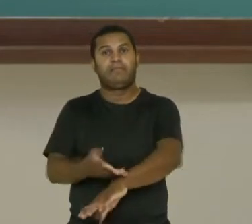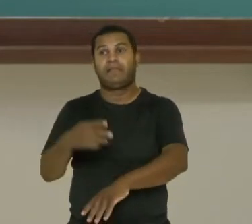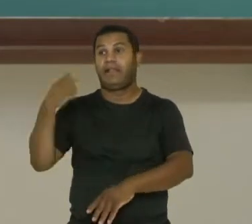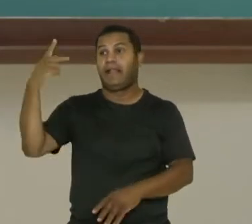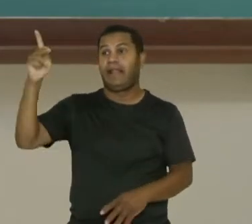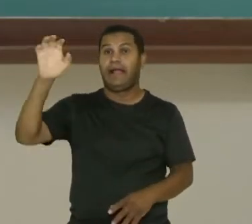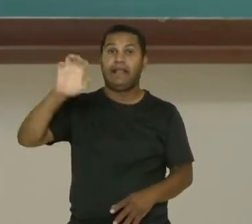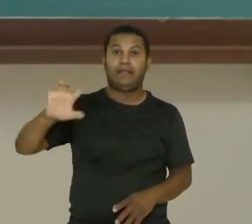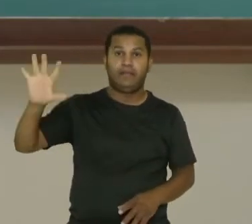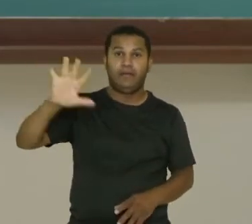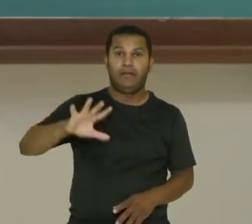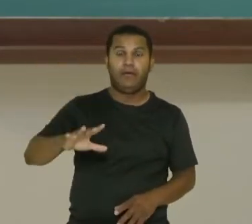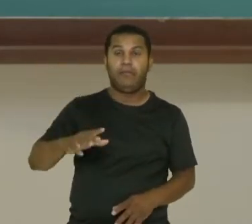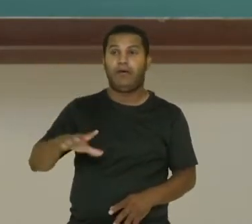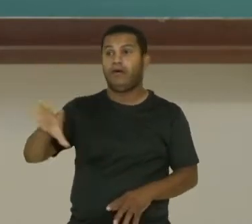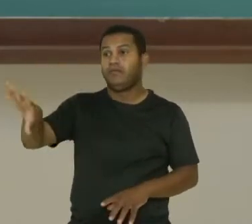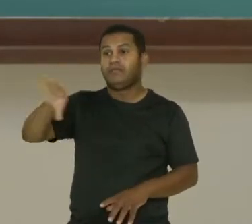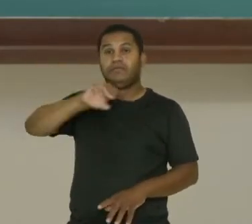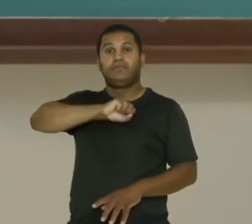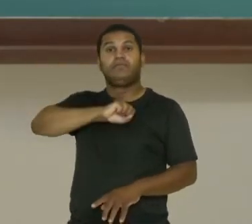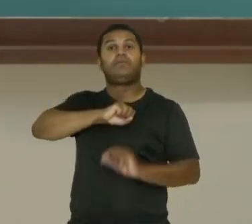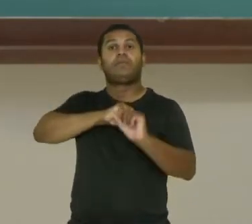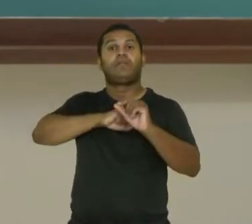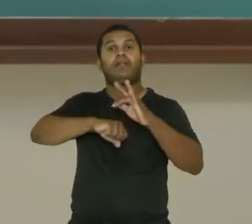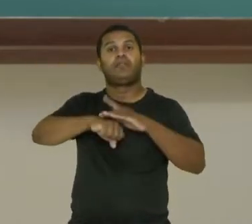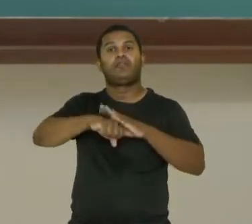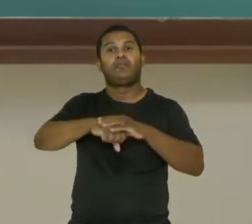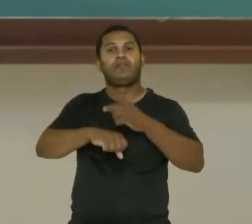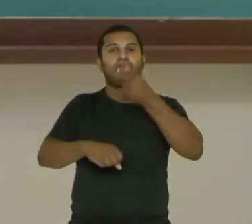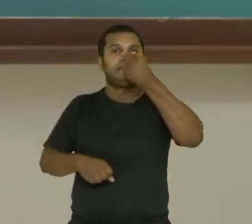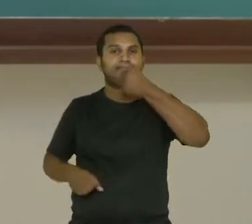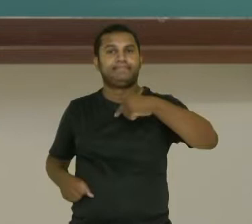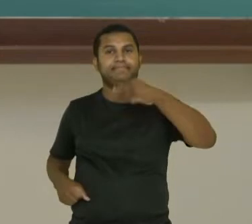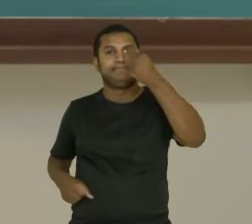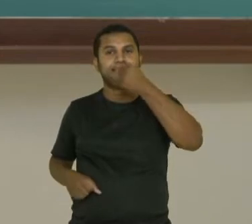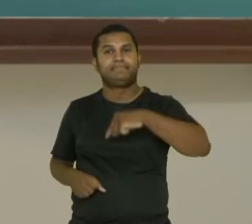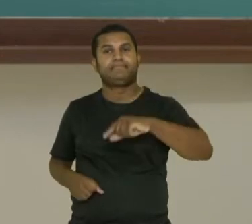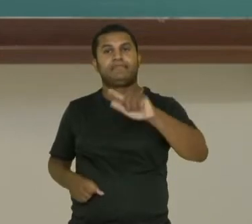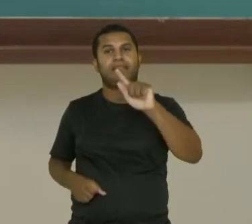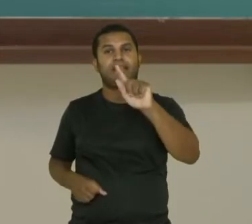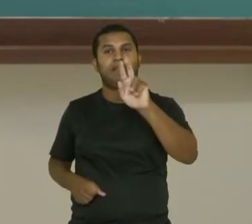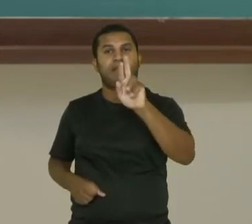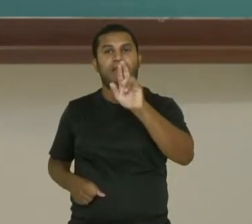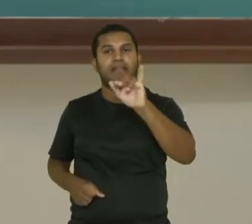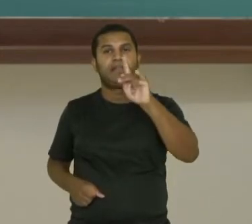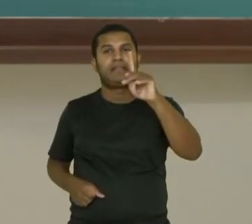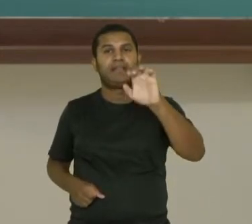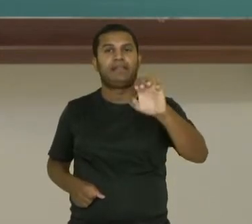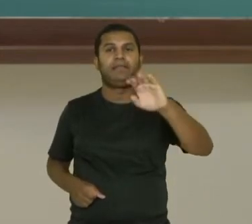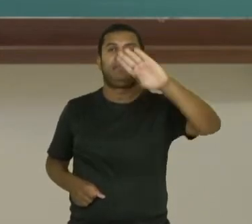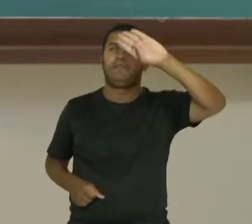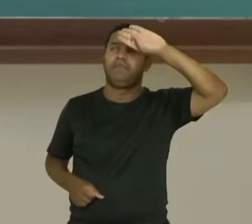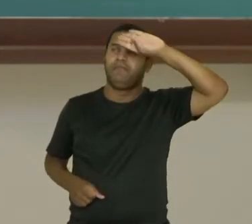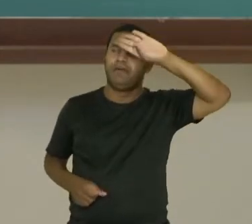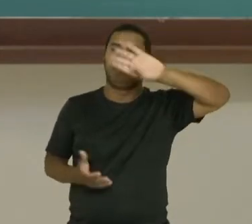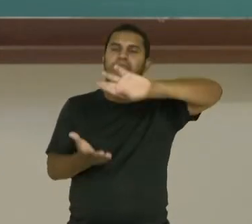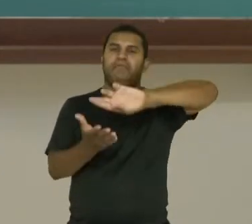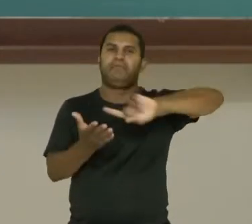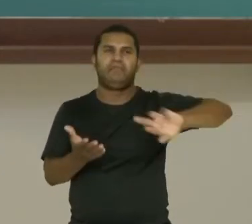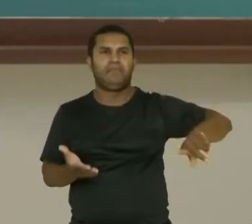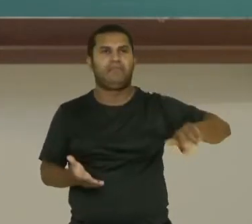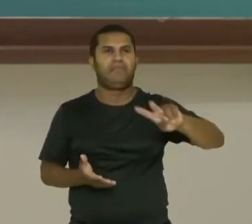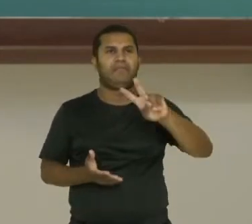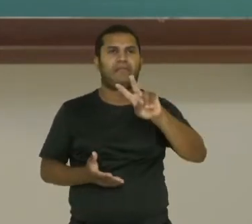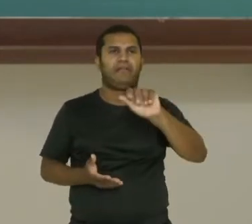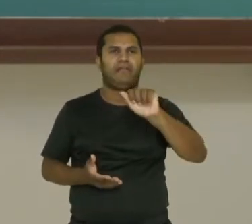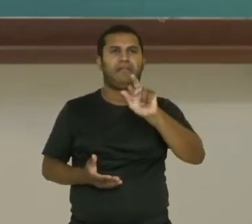relação à população originária, né, aos índios, e também nós vamos falar da questão política que estava envolvendo aí o